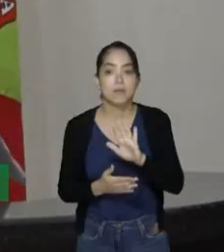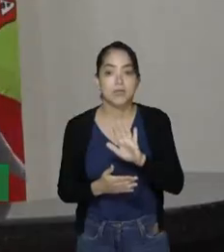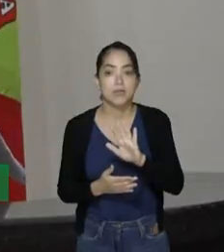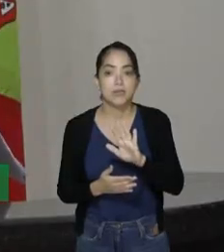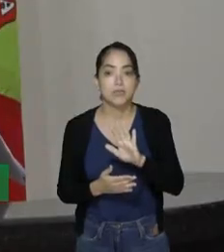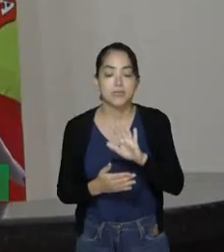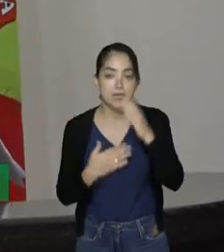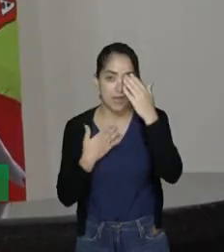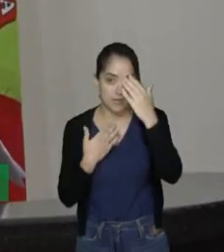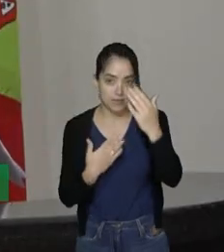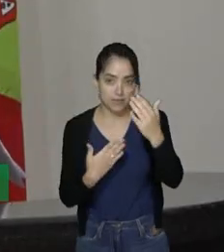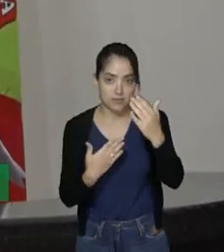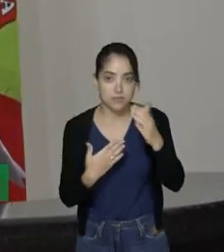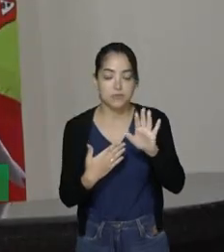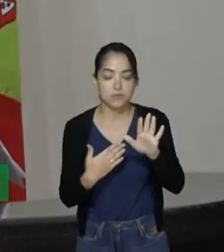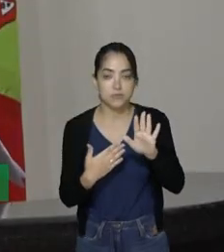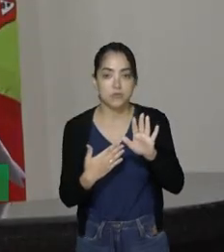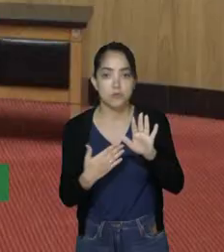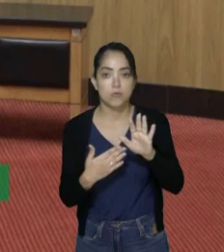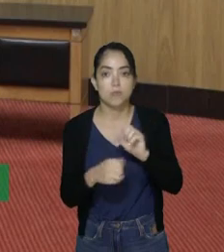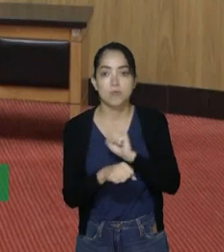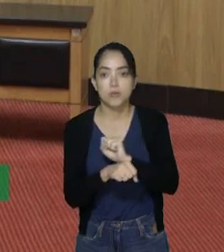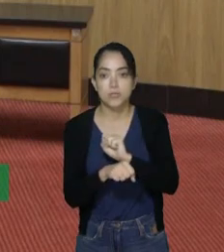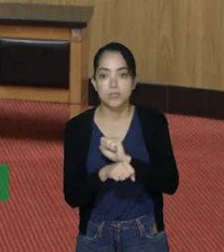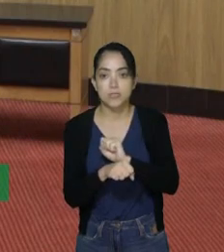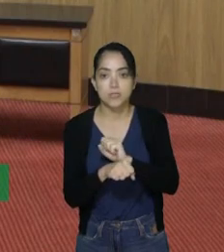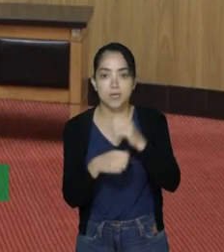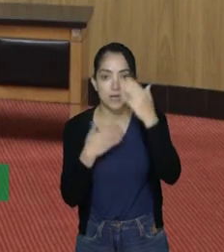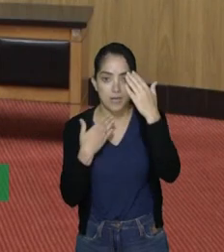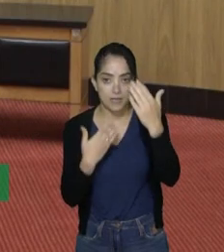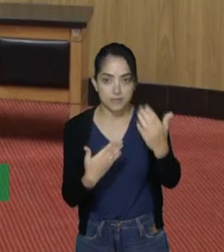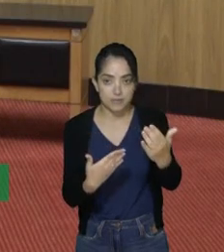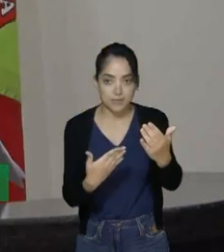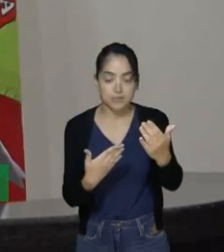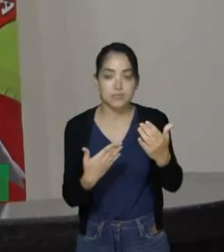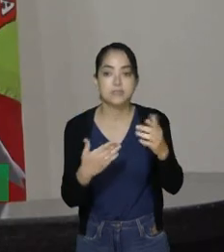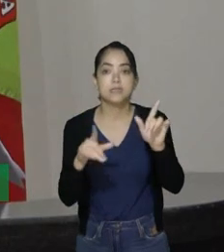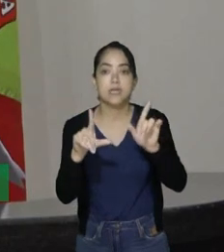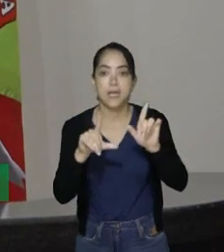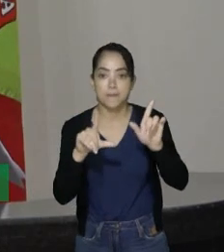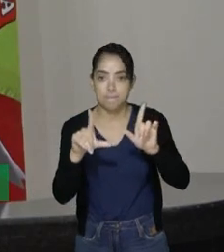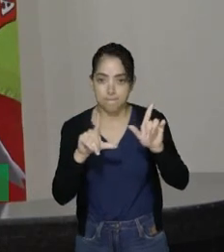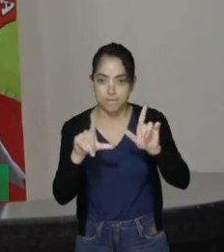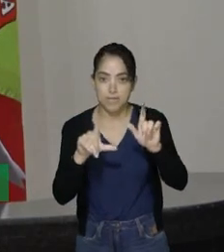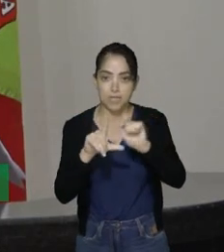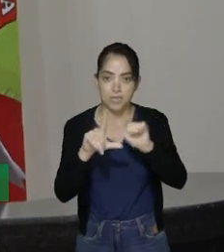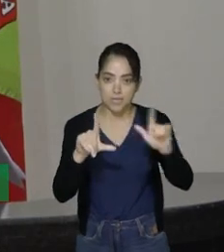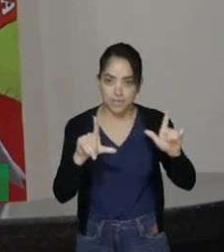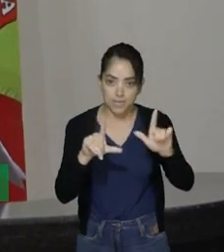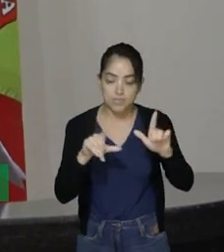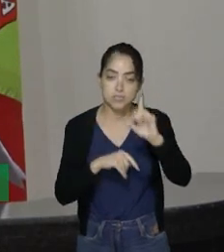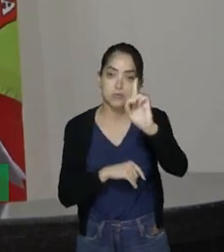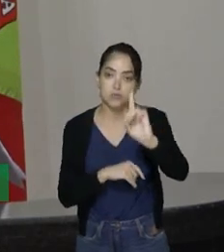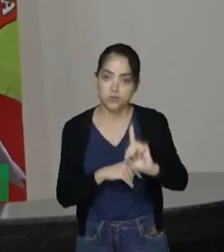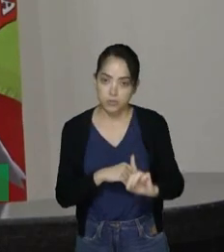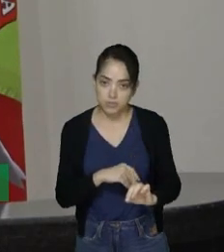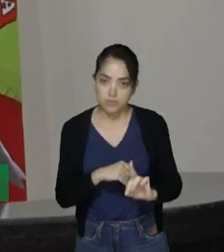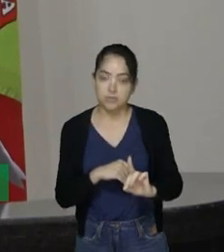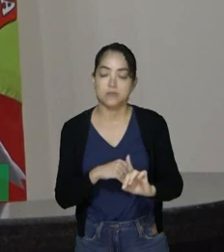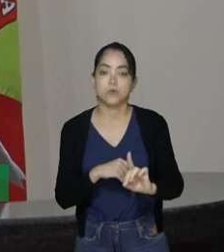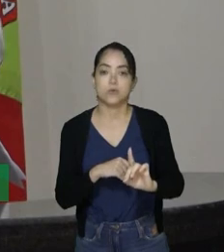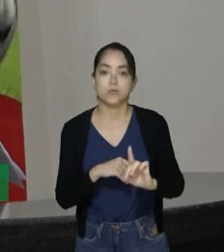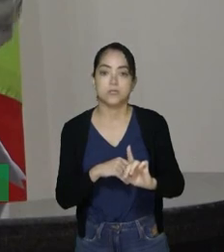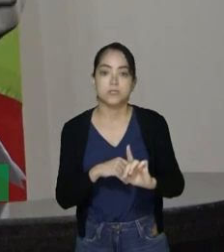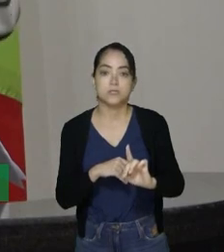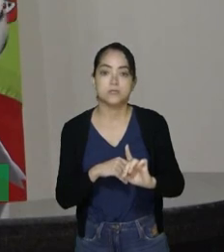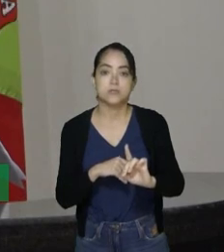Eu quero agradecer, sou peço só um instantinho, presidente. Eu quero agradecer à imprensa da casa, aos diretores que fazem esta casa andar, tá?